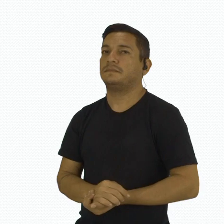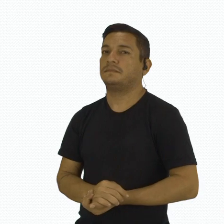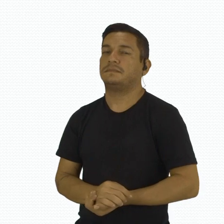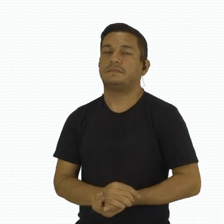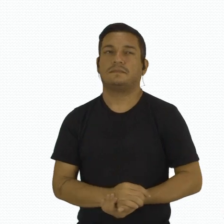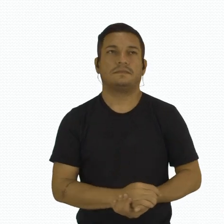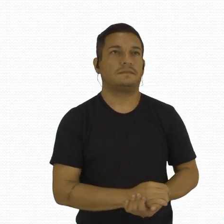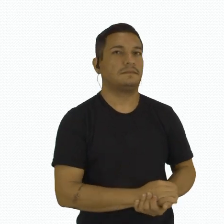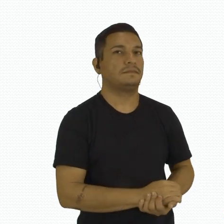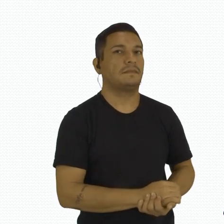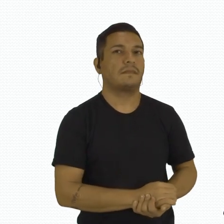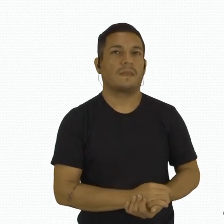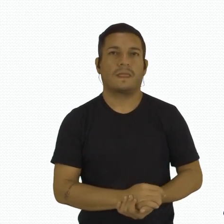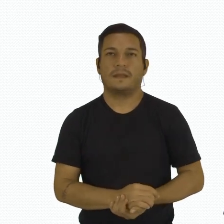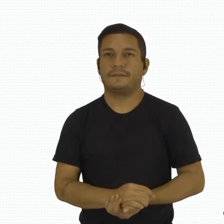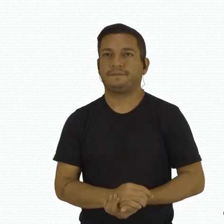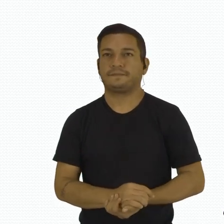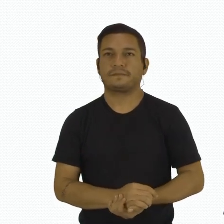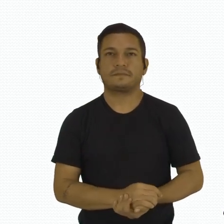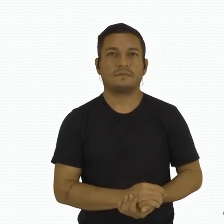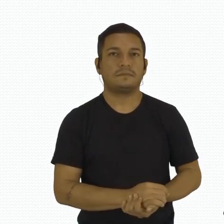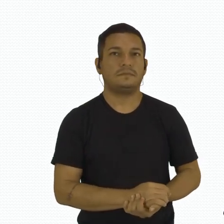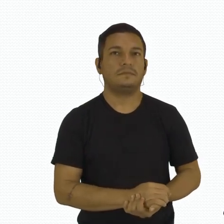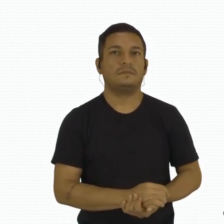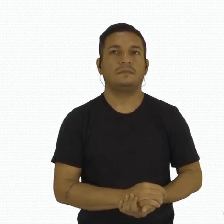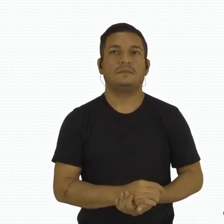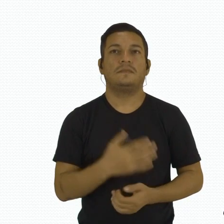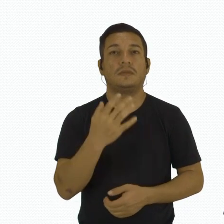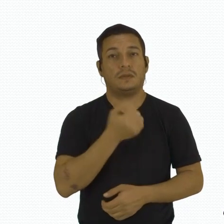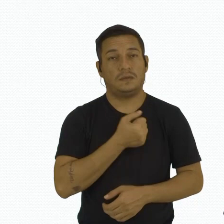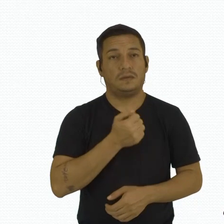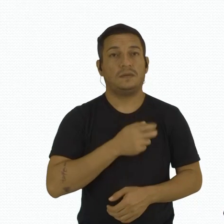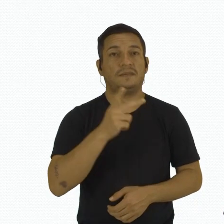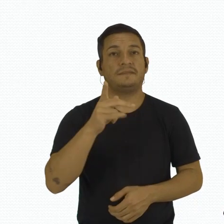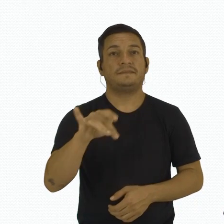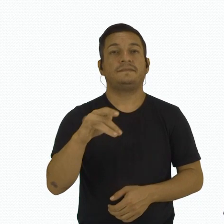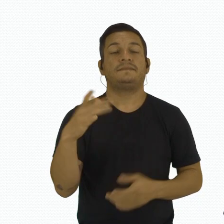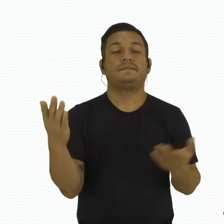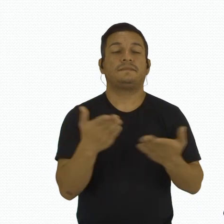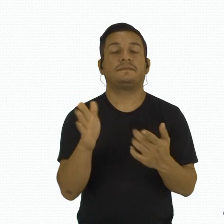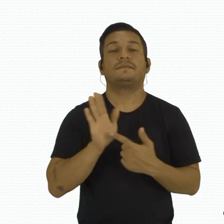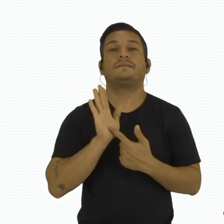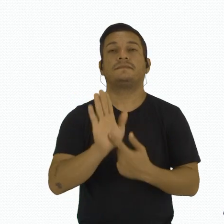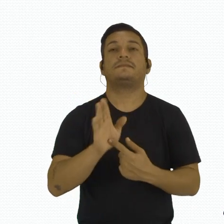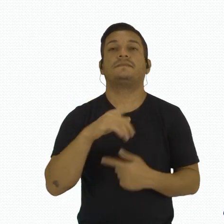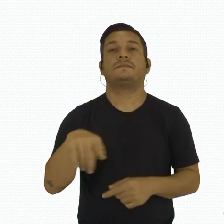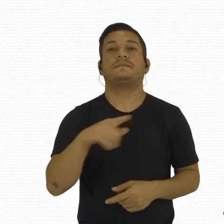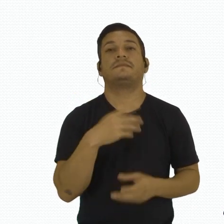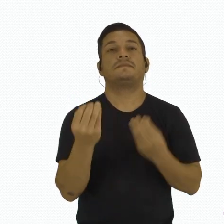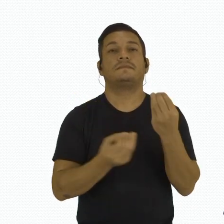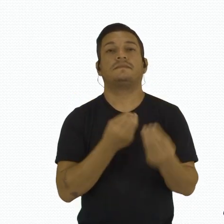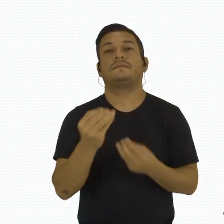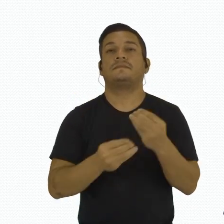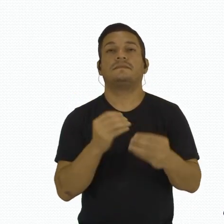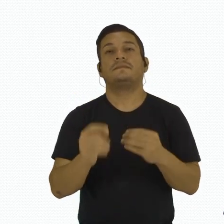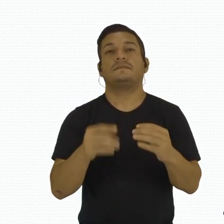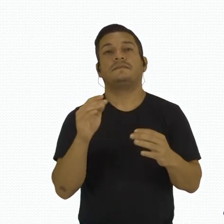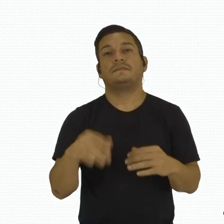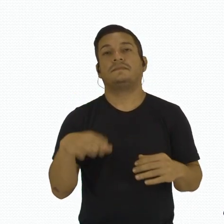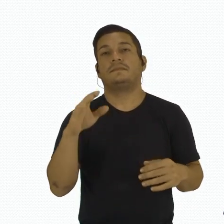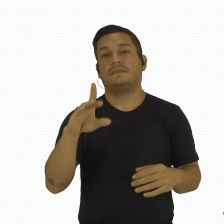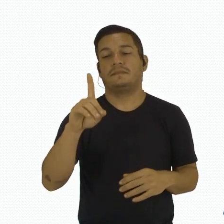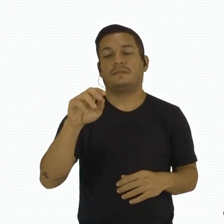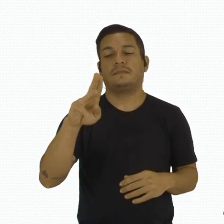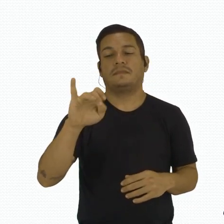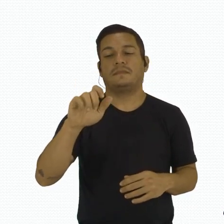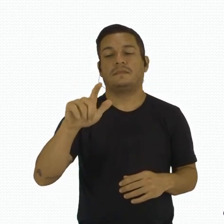Então, continuando, um pouco mais sobre o número π. Agora eu vou mostrar para vocês, ó, como é que são as casas decimais do número